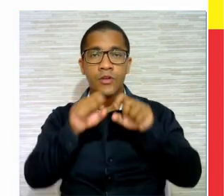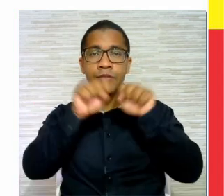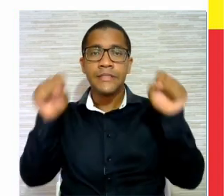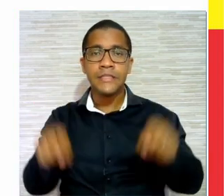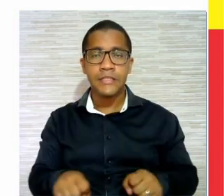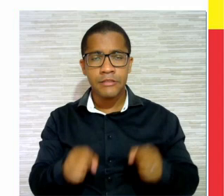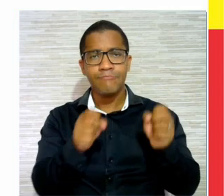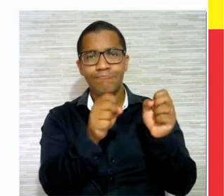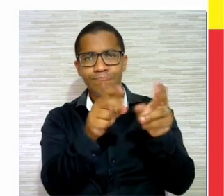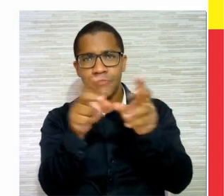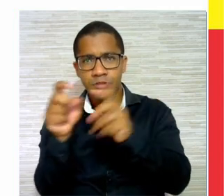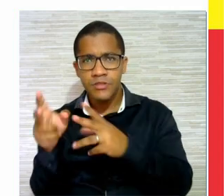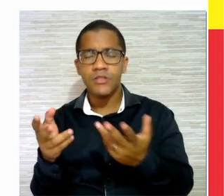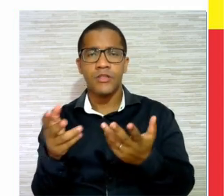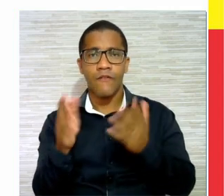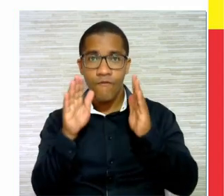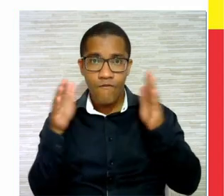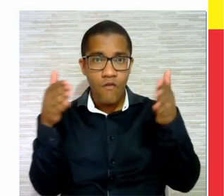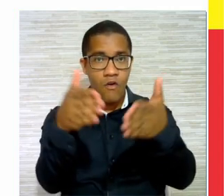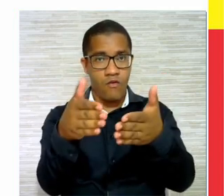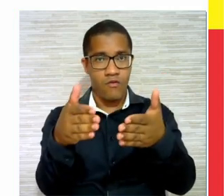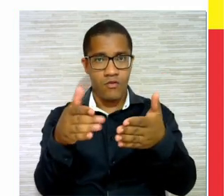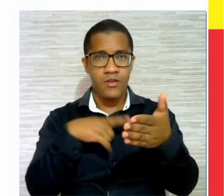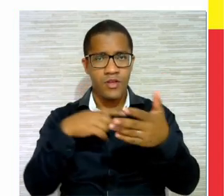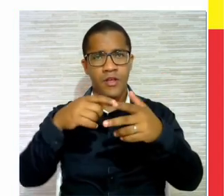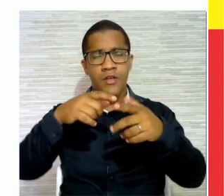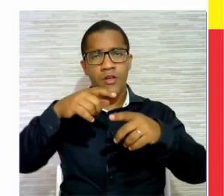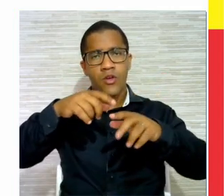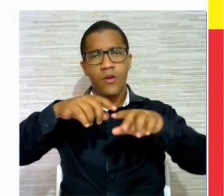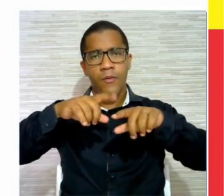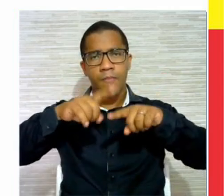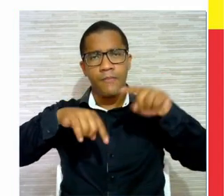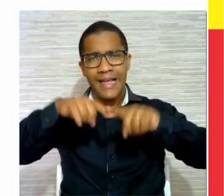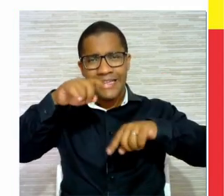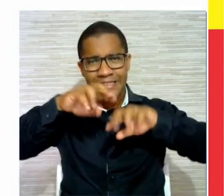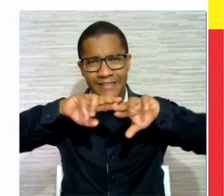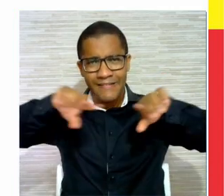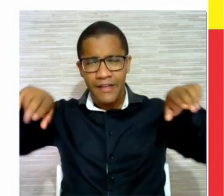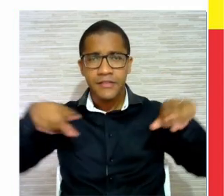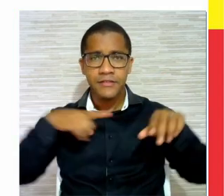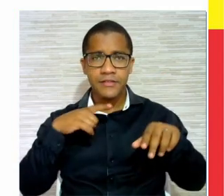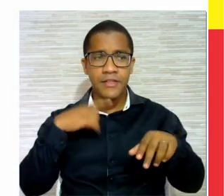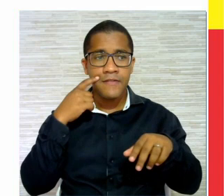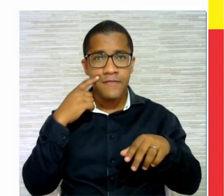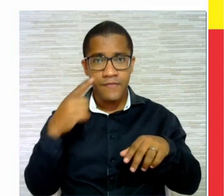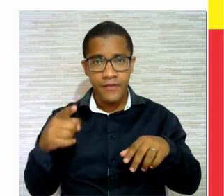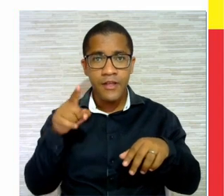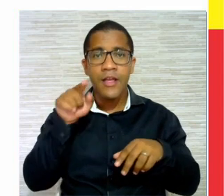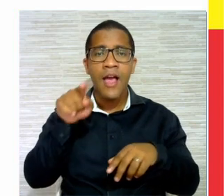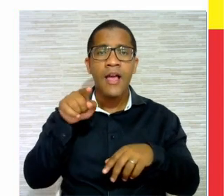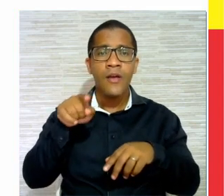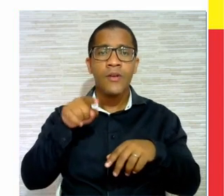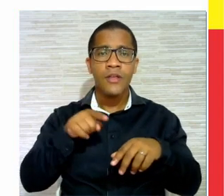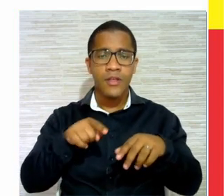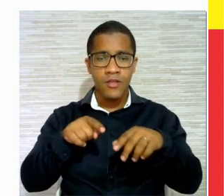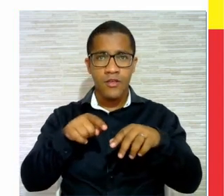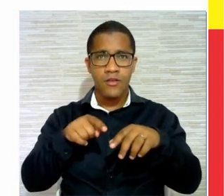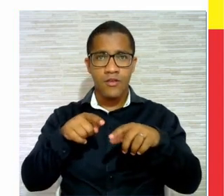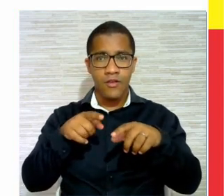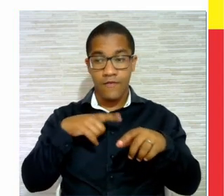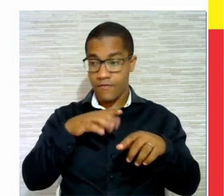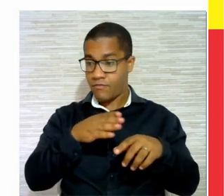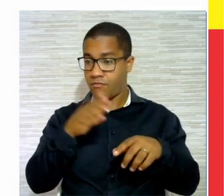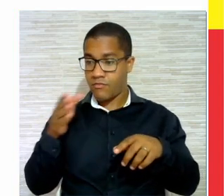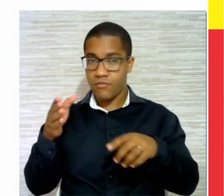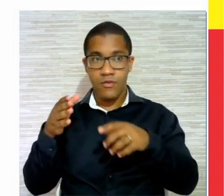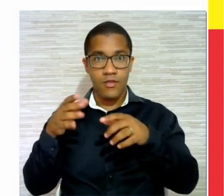aos sistemas de comércio, voltado à venda de produto. Na imagem você está vendo aí a extração de soja, tá? Então